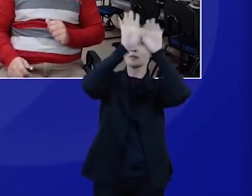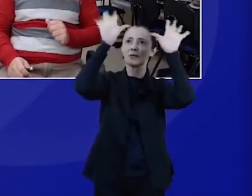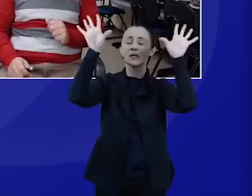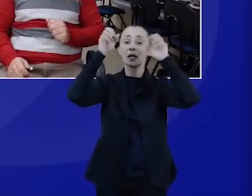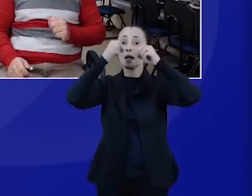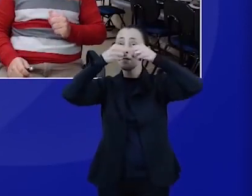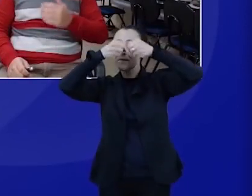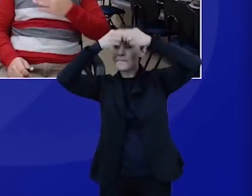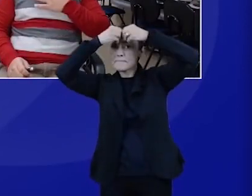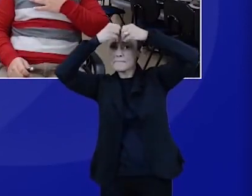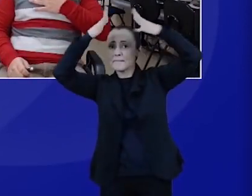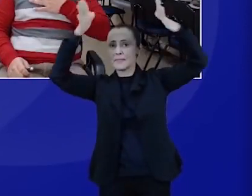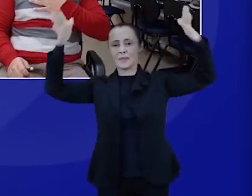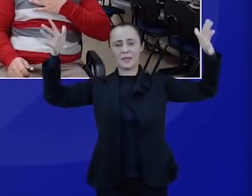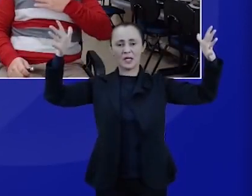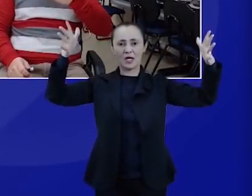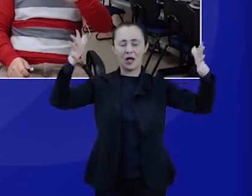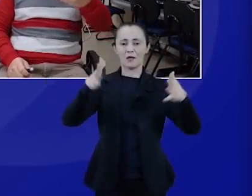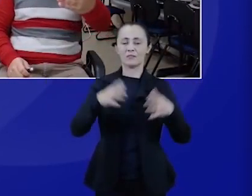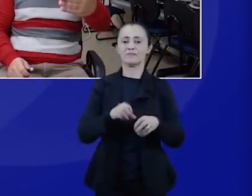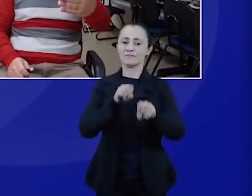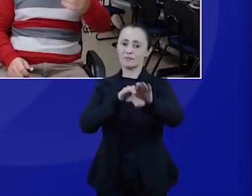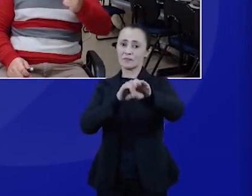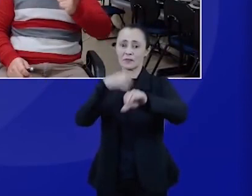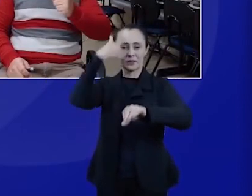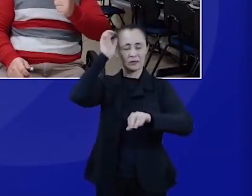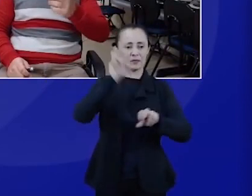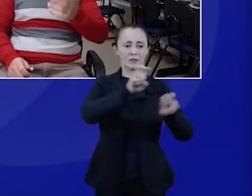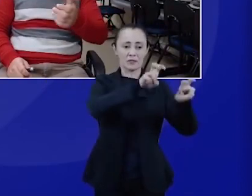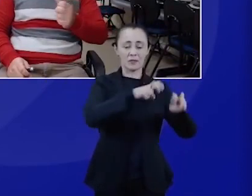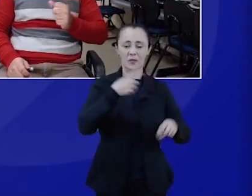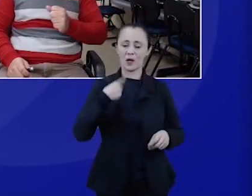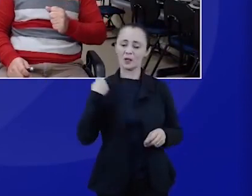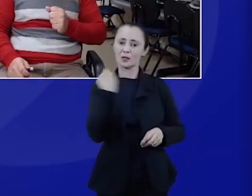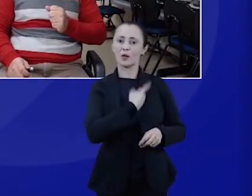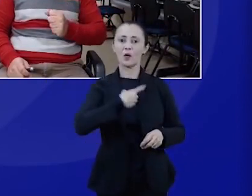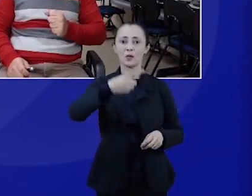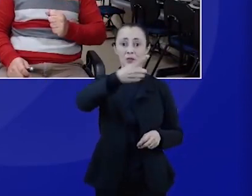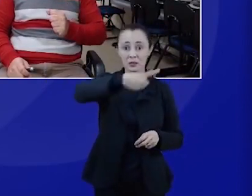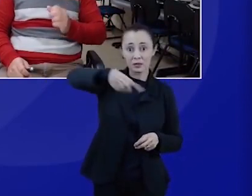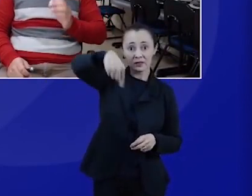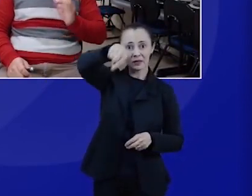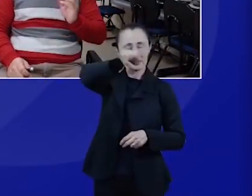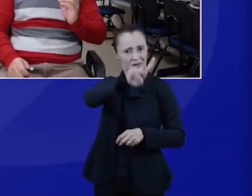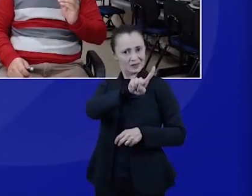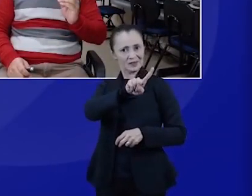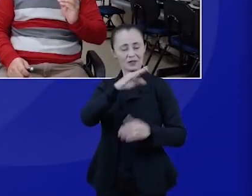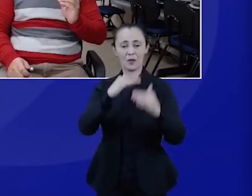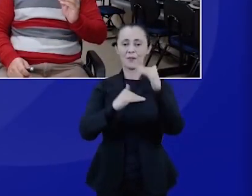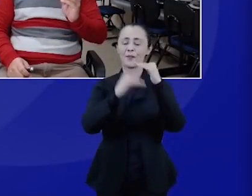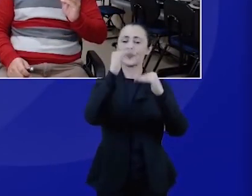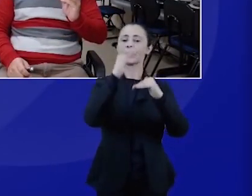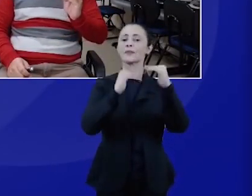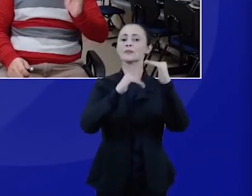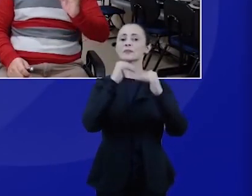do campo. Nós e vocês, como profissionais da educação do campo,